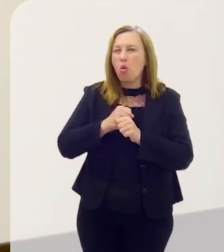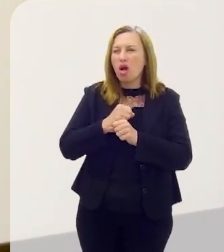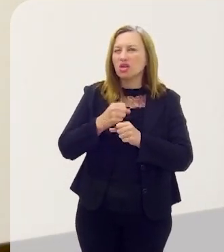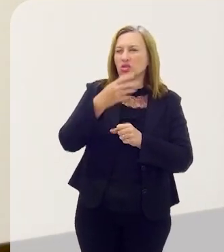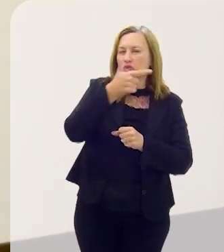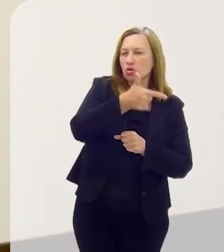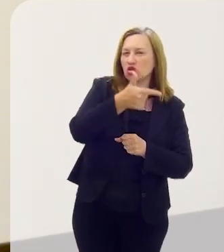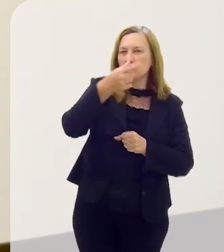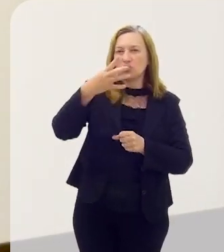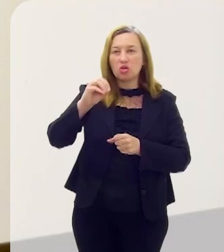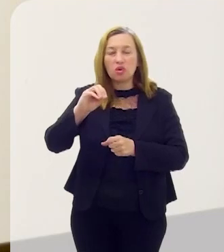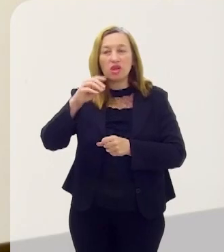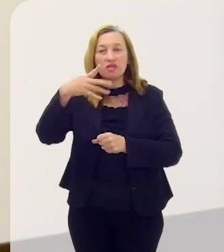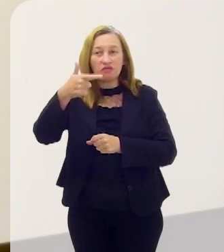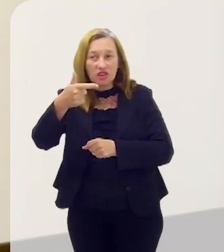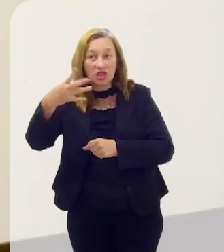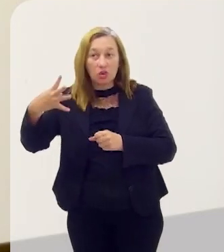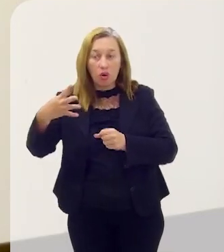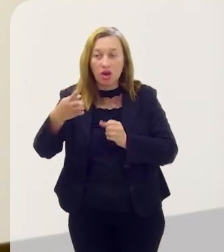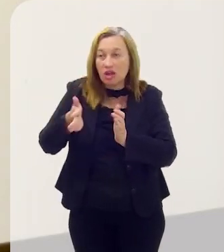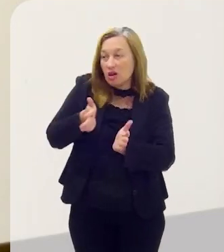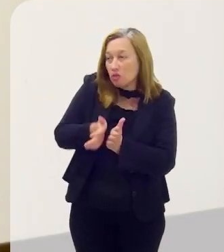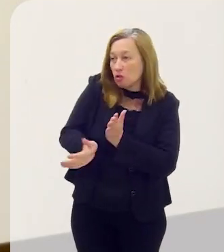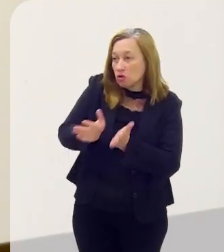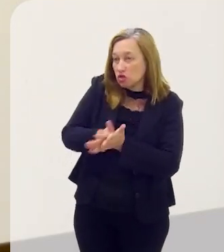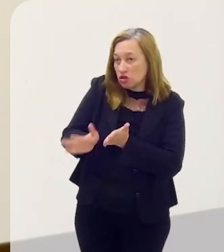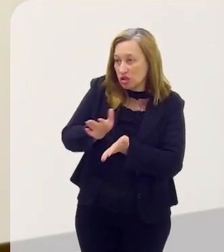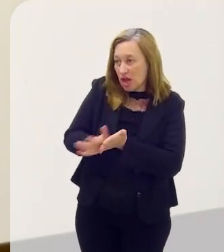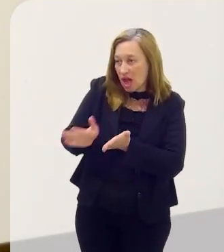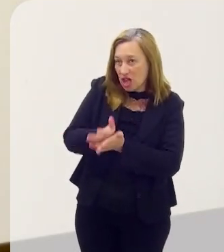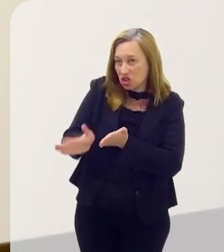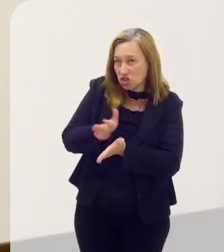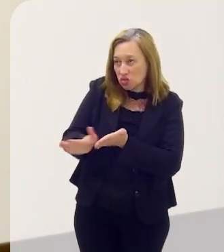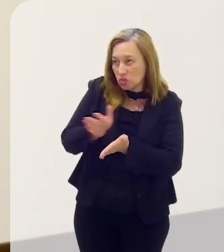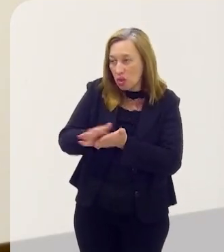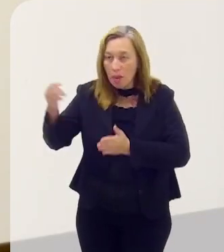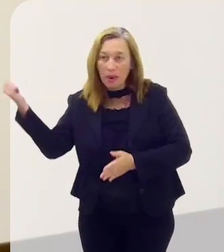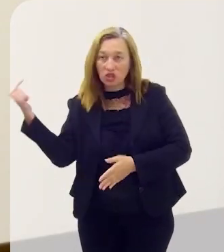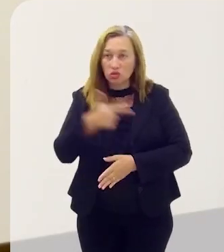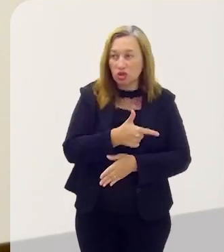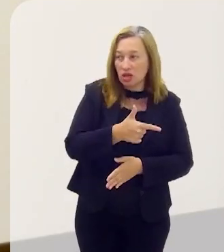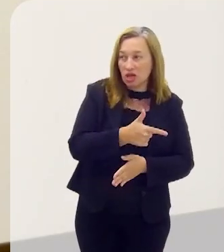2024, as despesas superam as receitas em